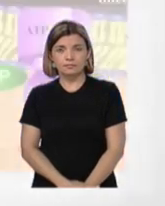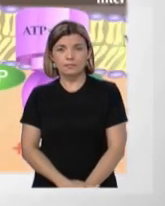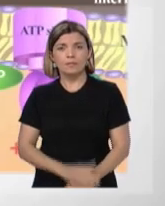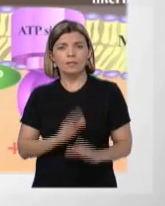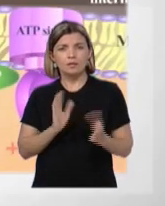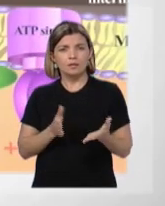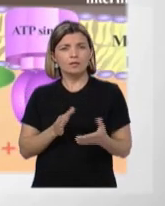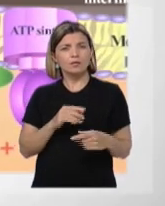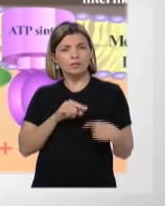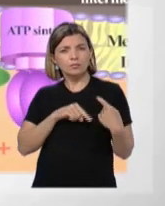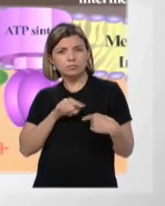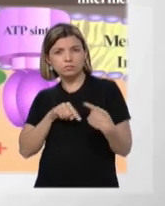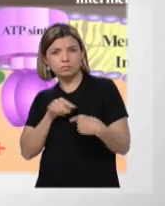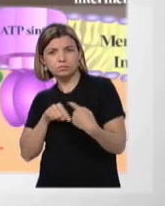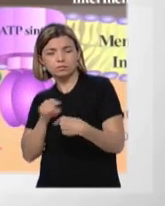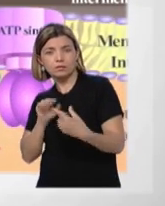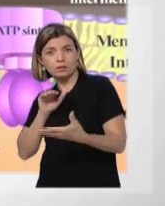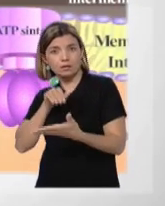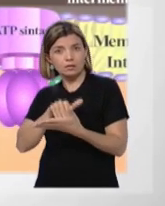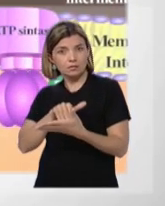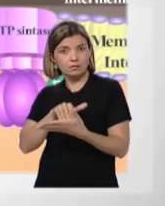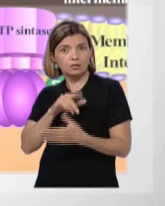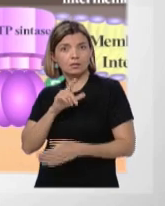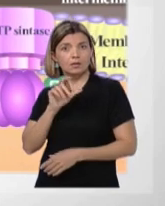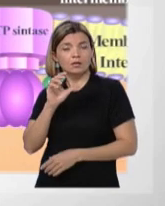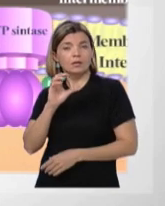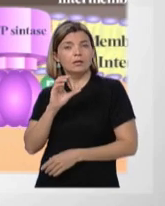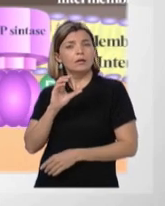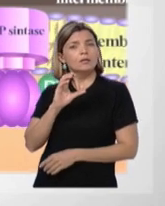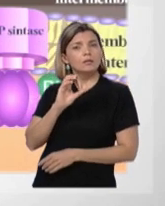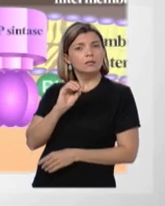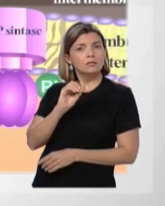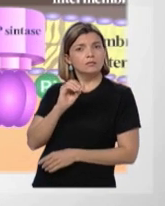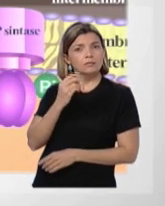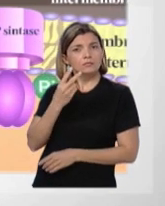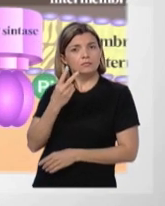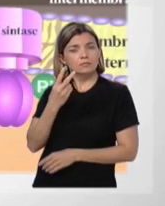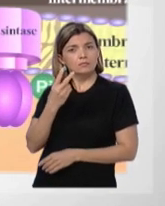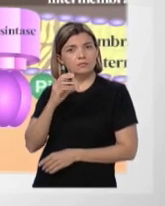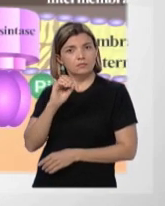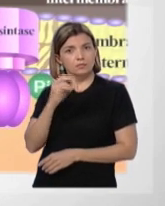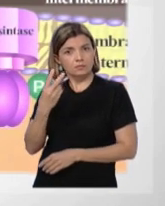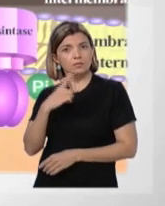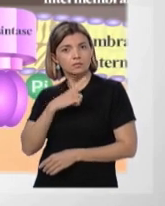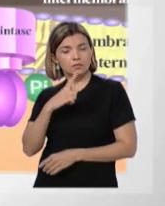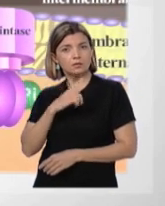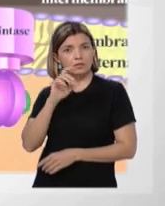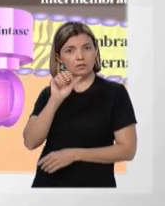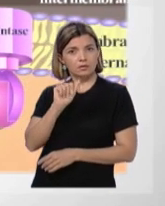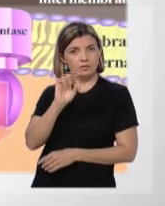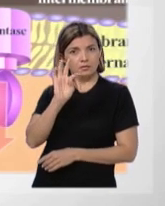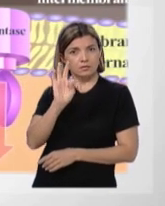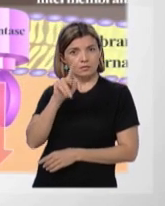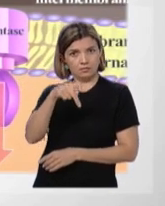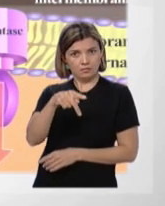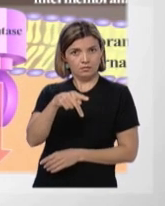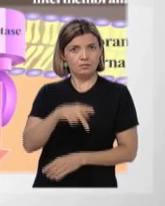À medida que os elétrons são transportados até a molécula de oxigênio, são produzidas moléculas de ATP.